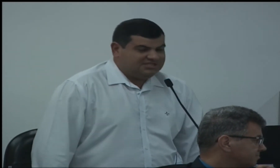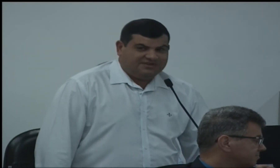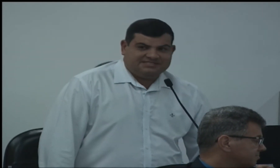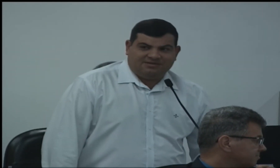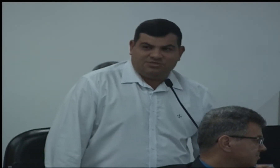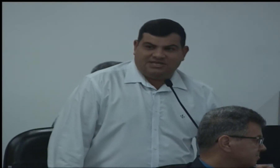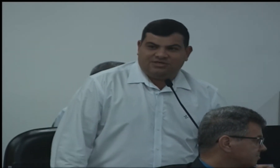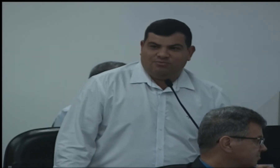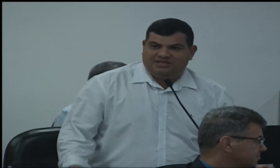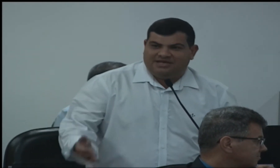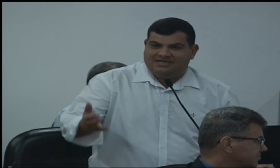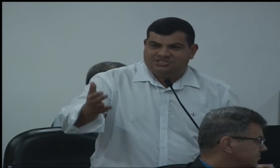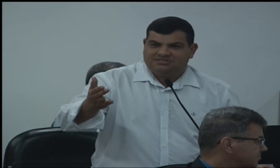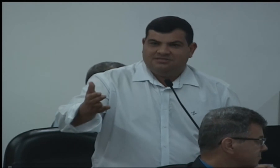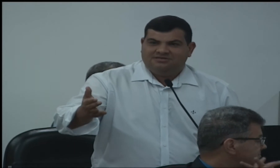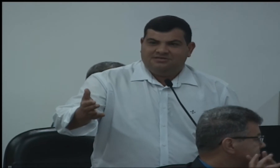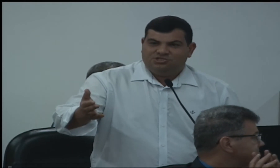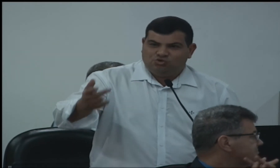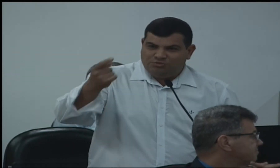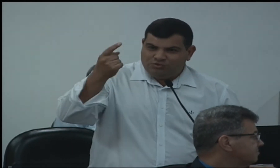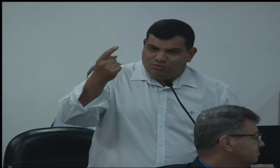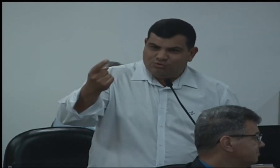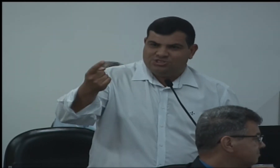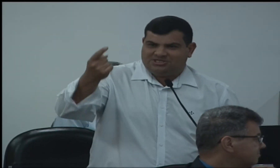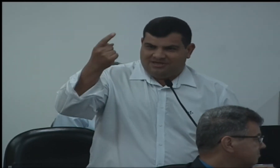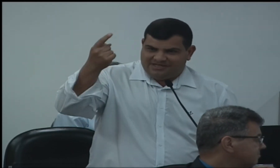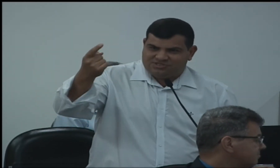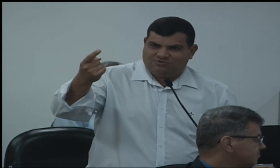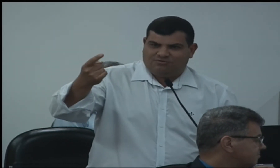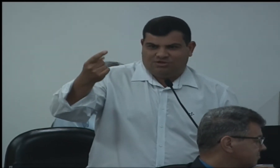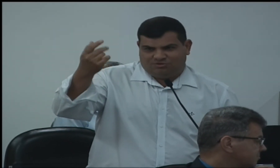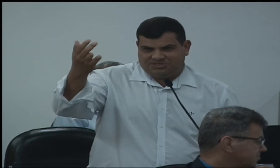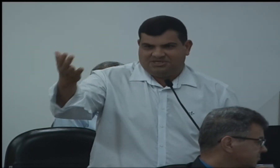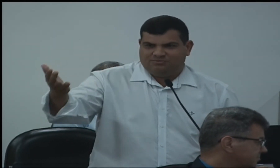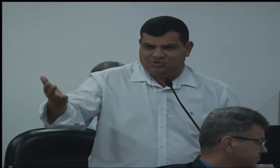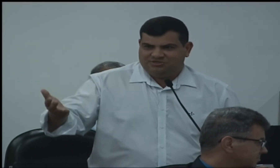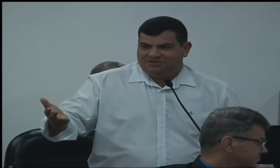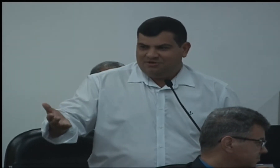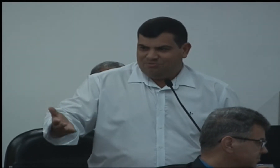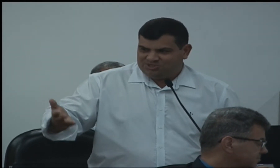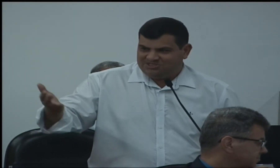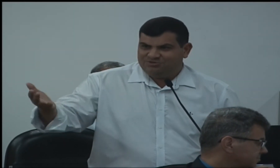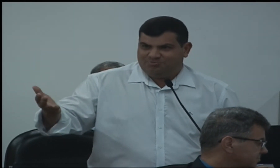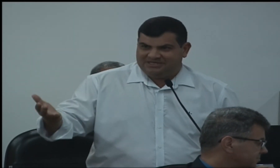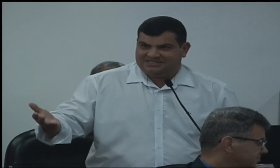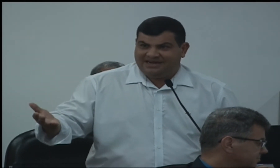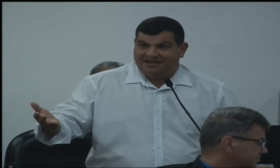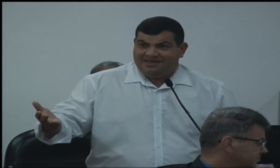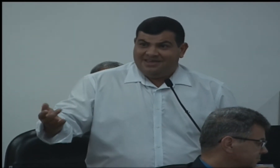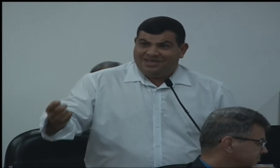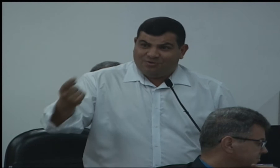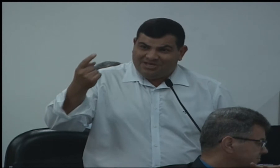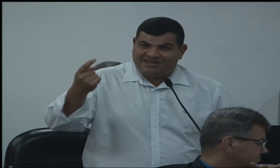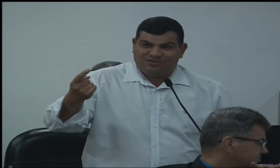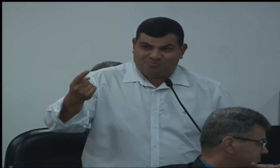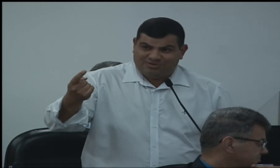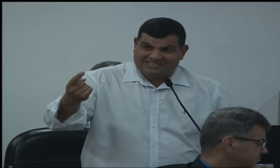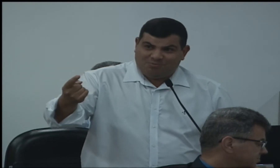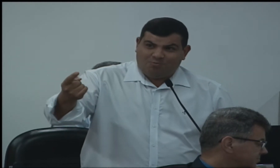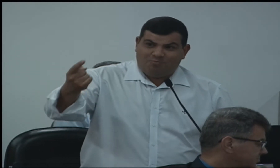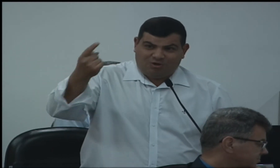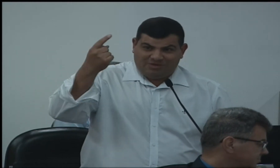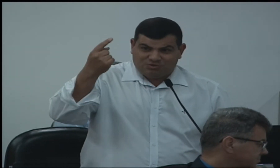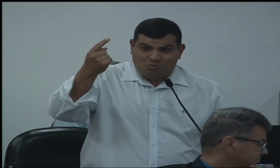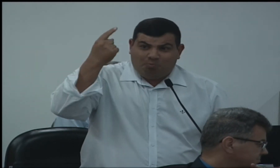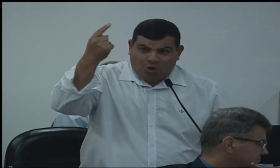Que nós fazemos aqui homenagem de 1 minuto de silêncio quando nós temos moção de pesar. Eu queria que nós